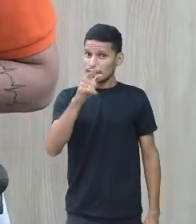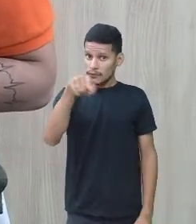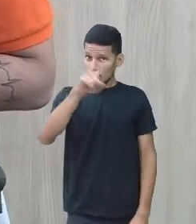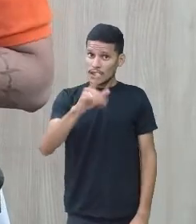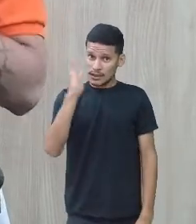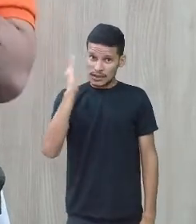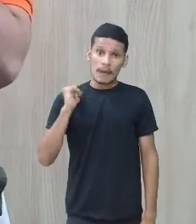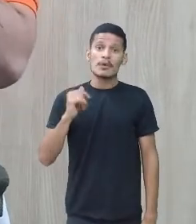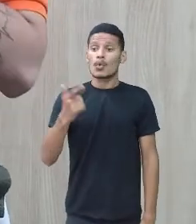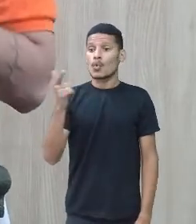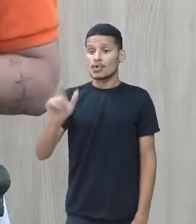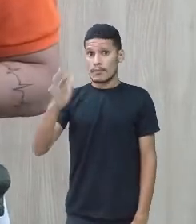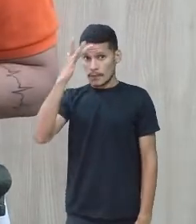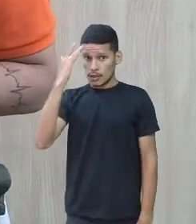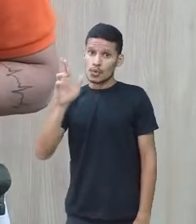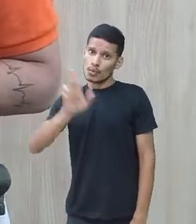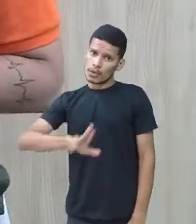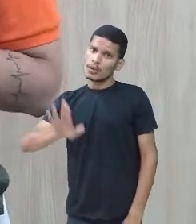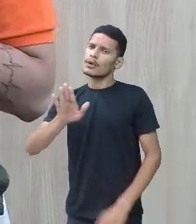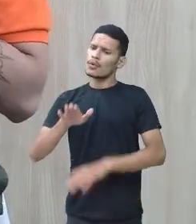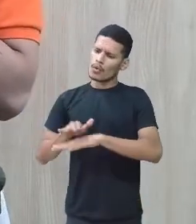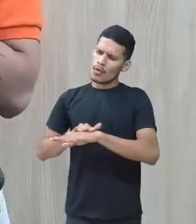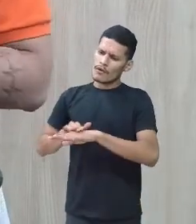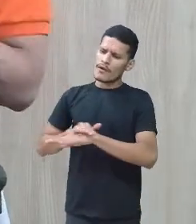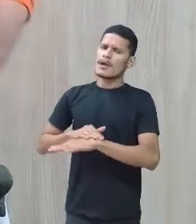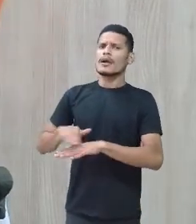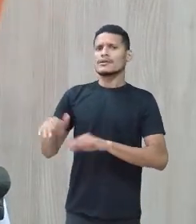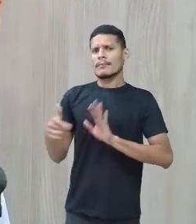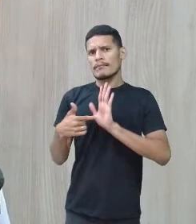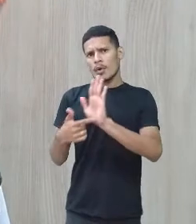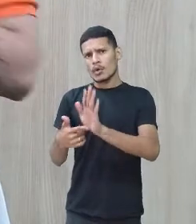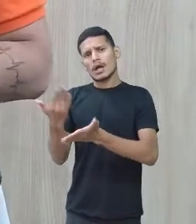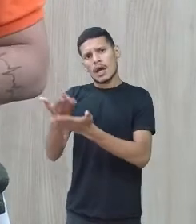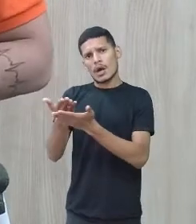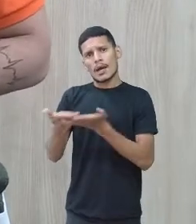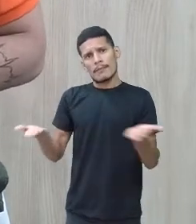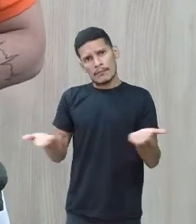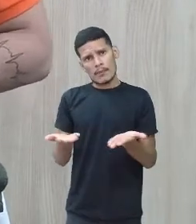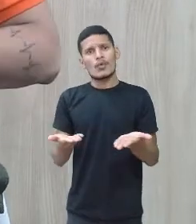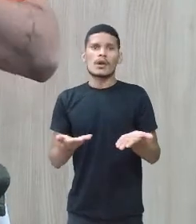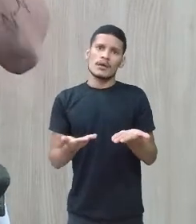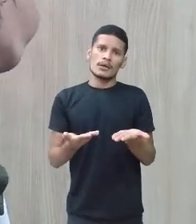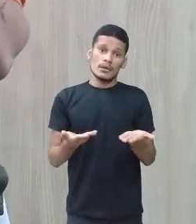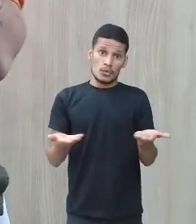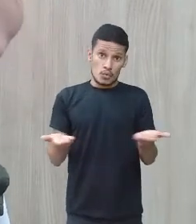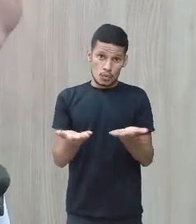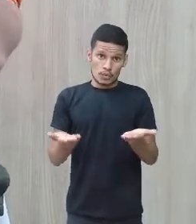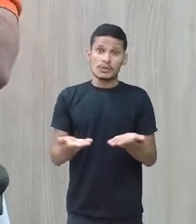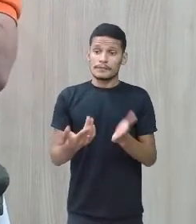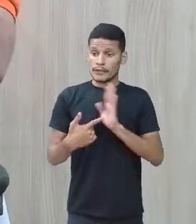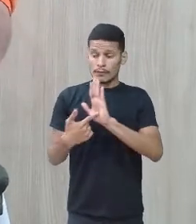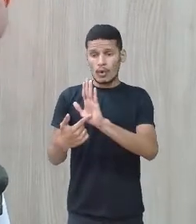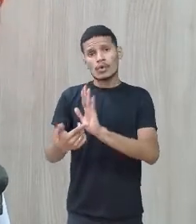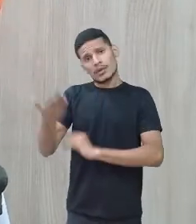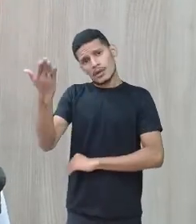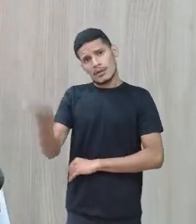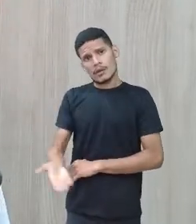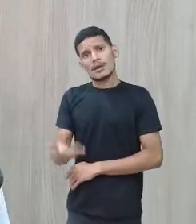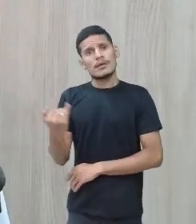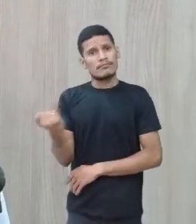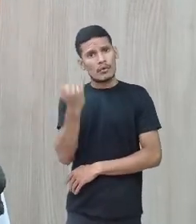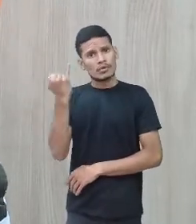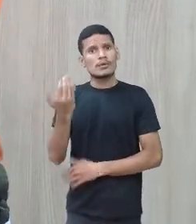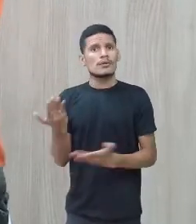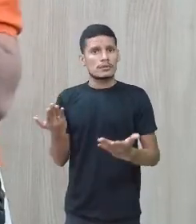está usando, fala com ela, mostra essa aula de Heleno para ela, mostra o quanto que ela